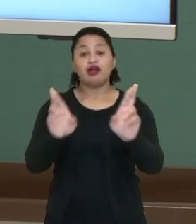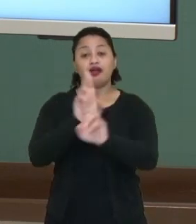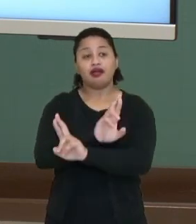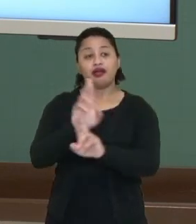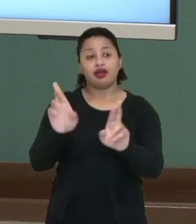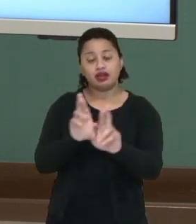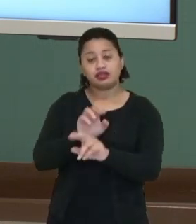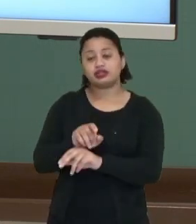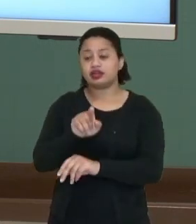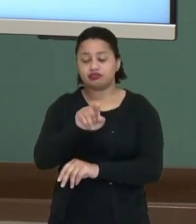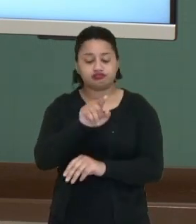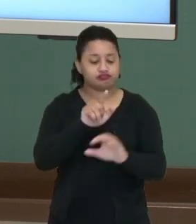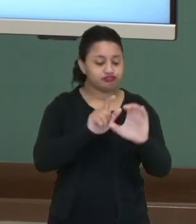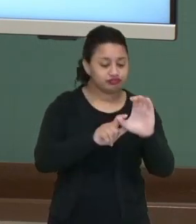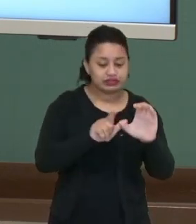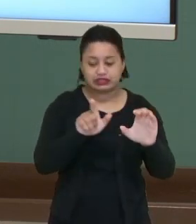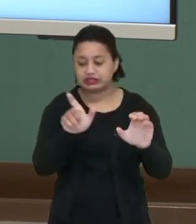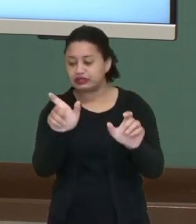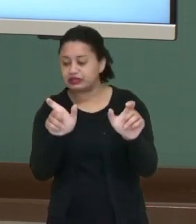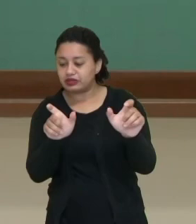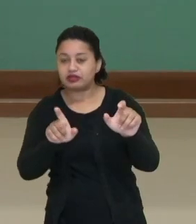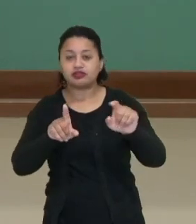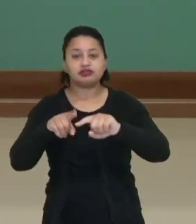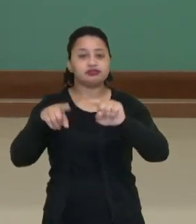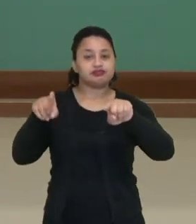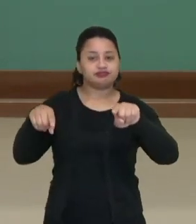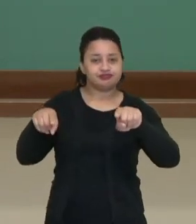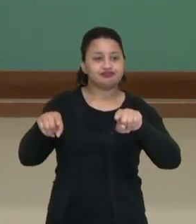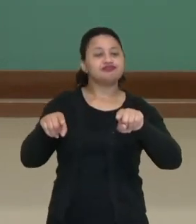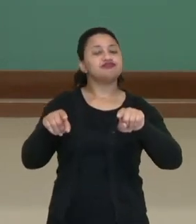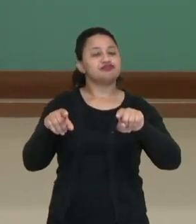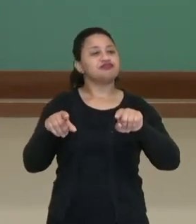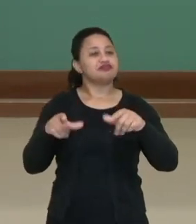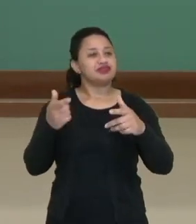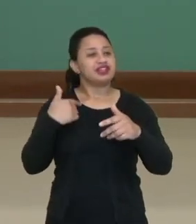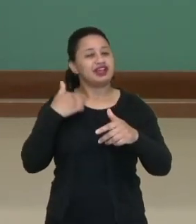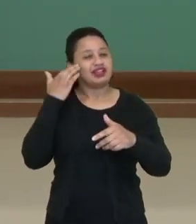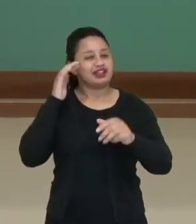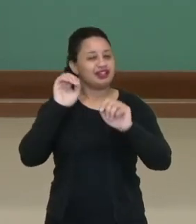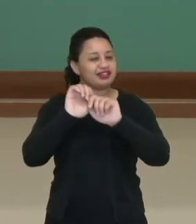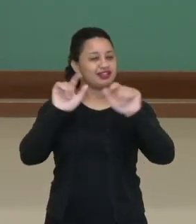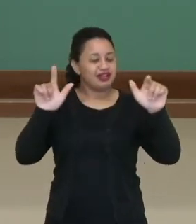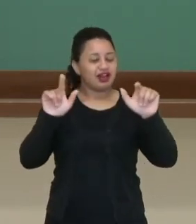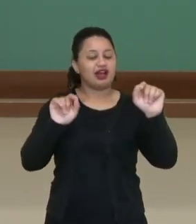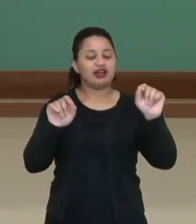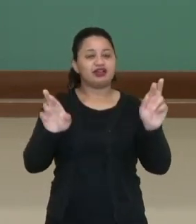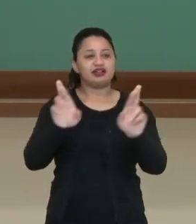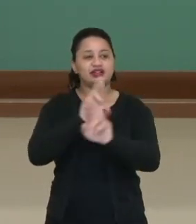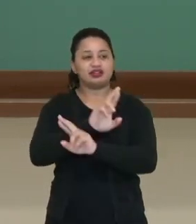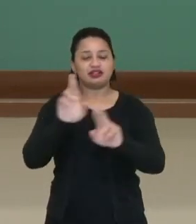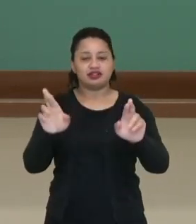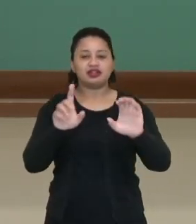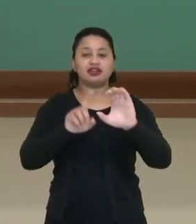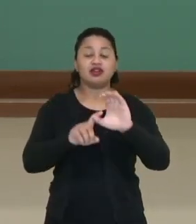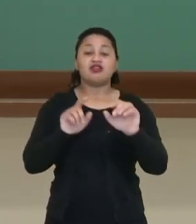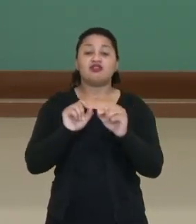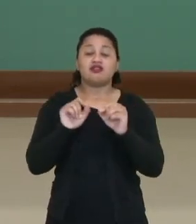relação de dependência entre duas variáveis. Tranquilo? Tenha isso em mente sempre. Relação de dependência